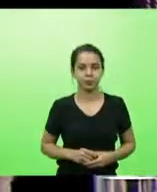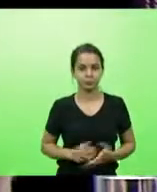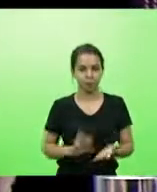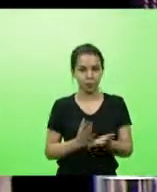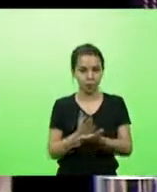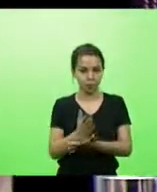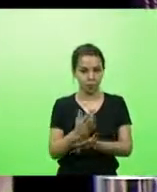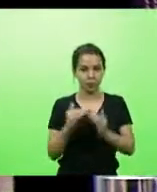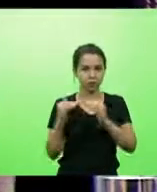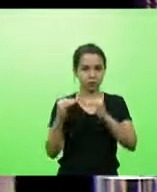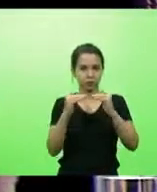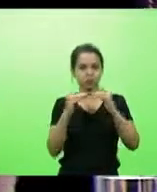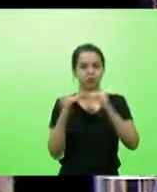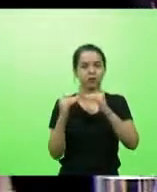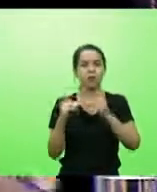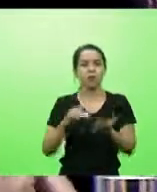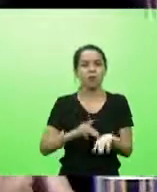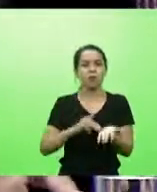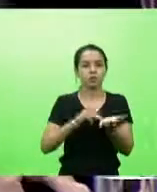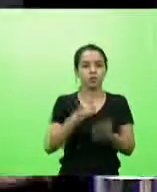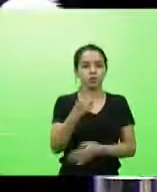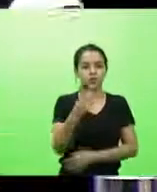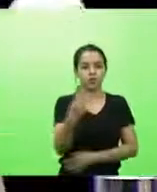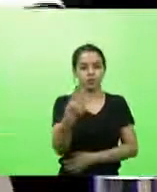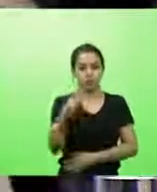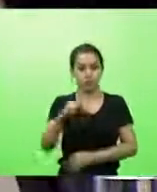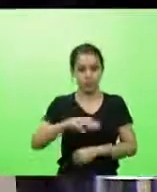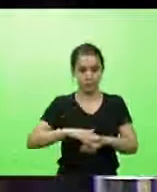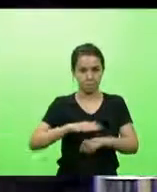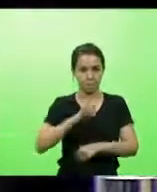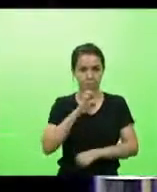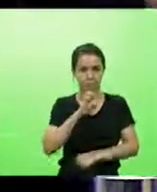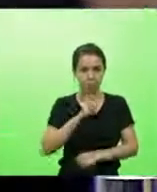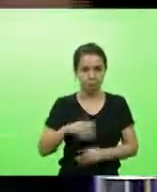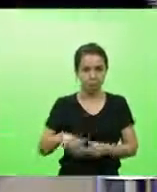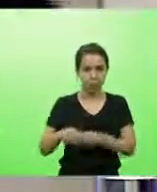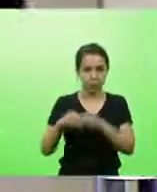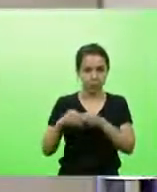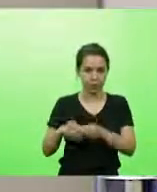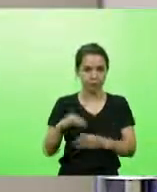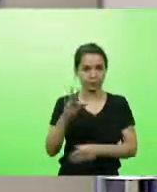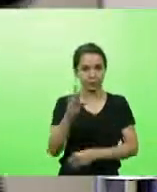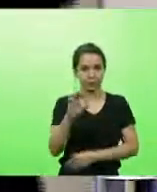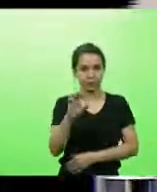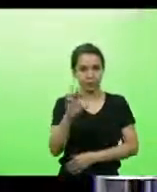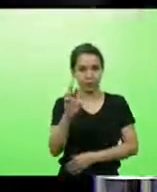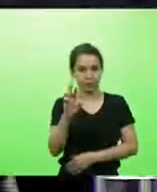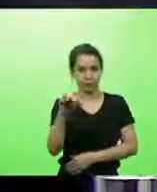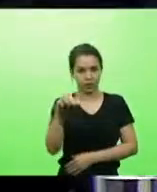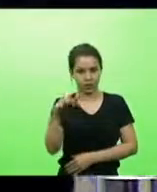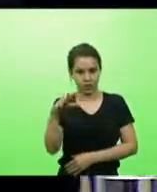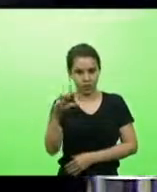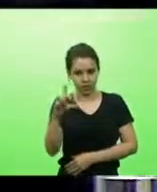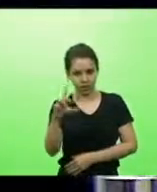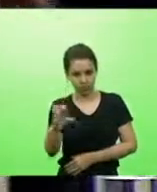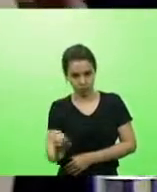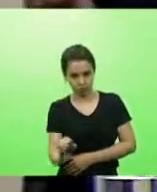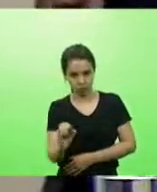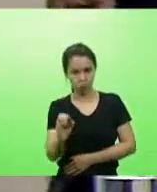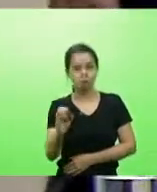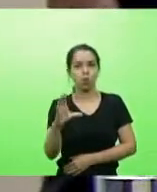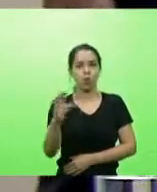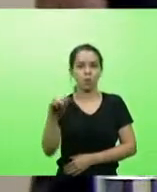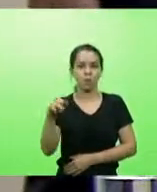Aprovado por unanimidade. Moção 127, autor deputado Felipe Estevam, cumprimentando o senhor Fernando Comim, pela recondução junto ao